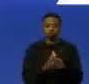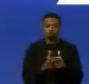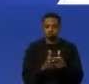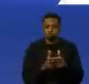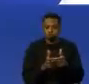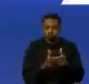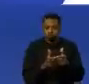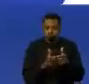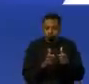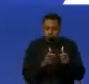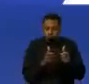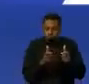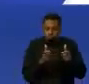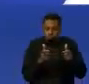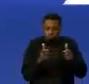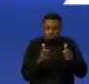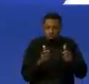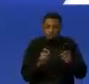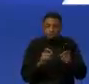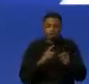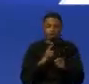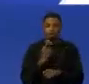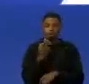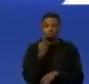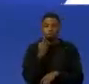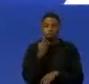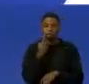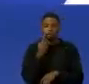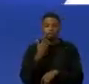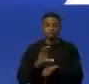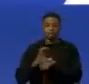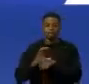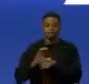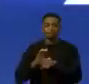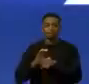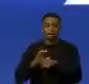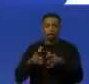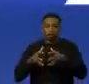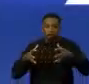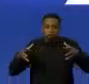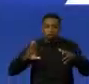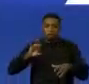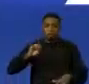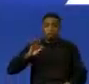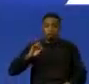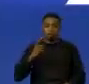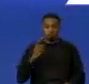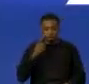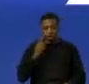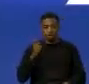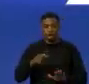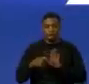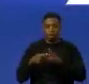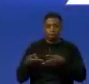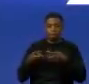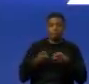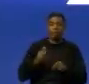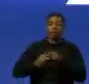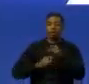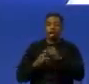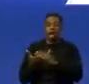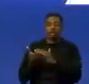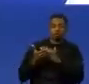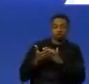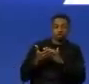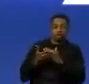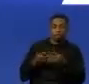ele fala que os botos cinzas, eles são ótimos indicadores de poluição das áreas que vivem. Por quê?